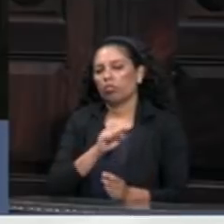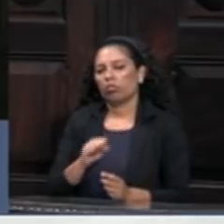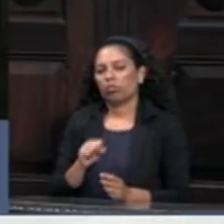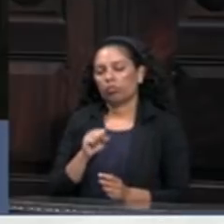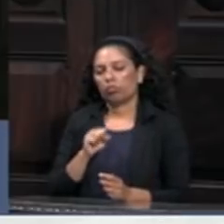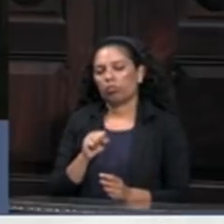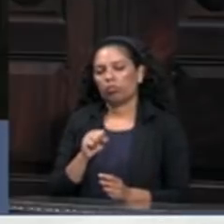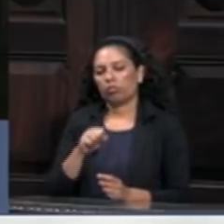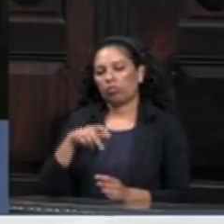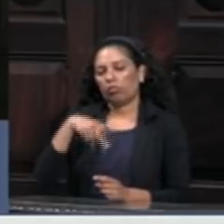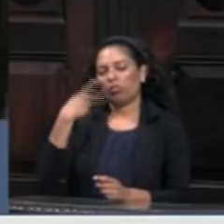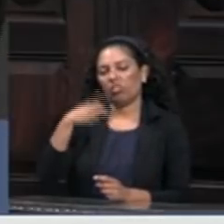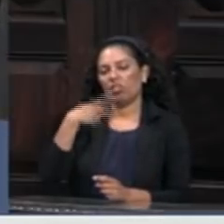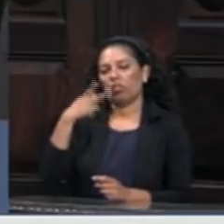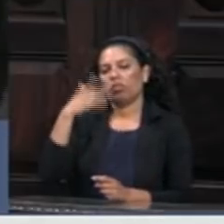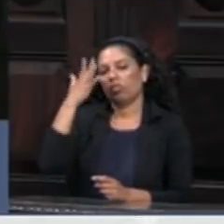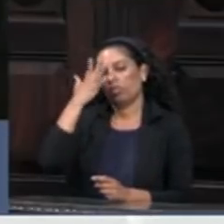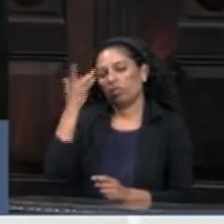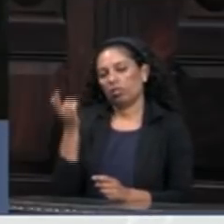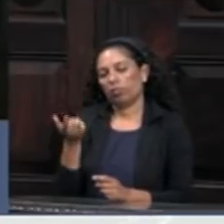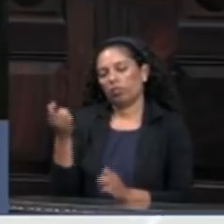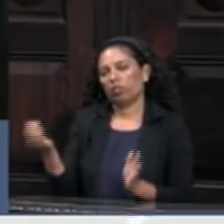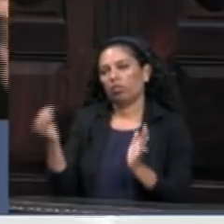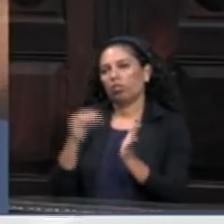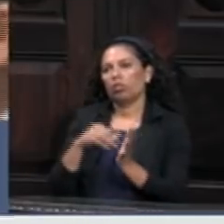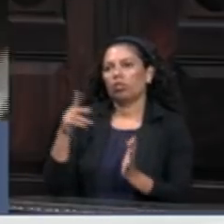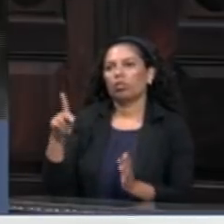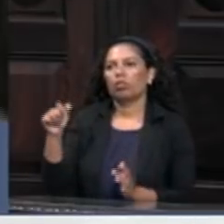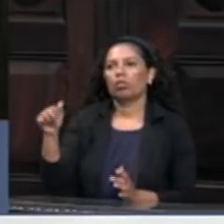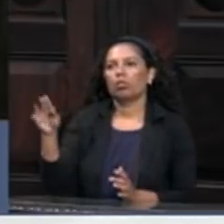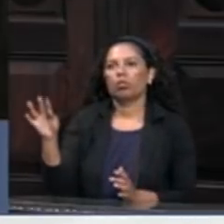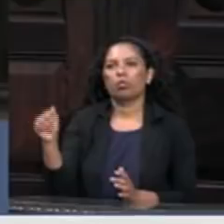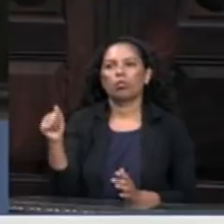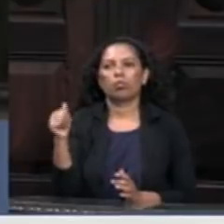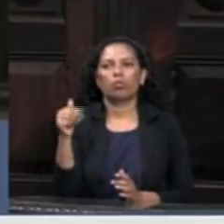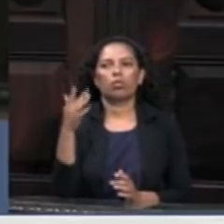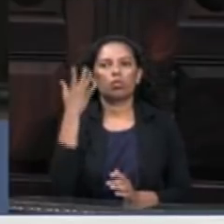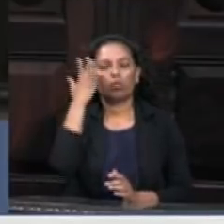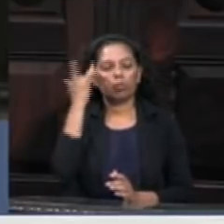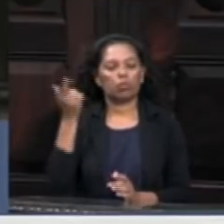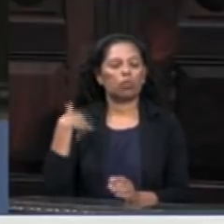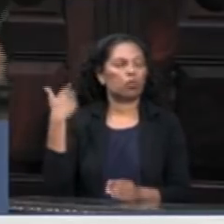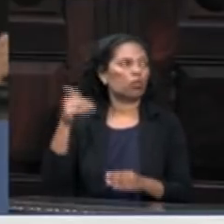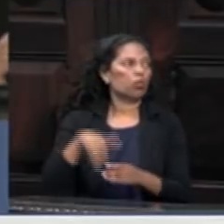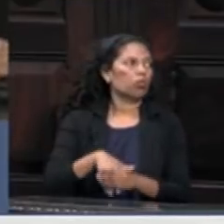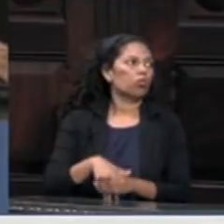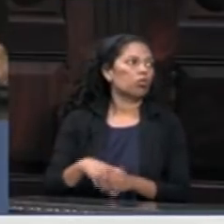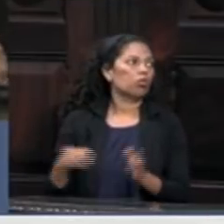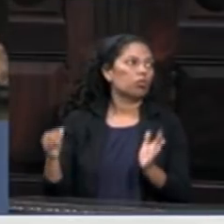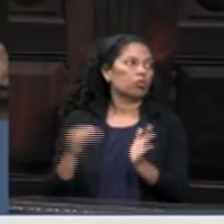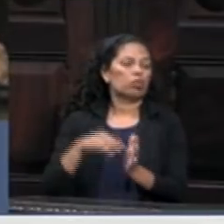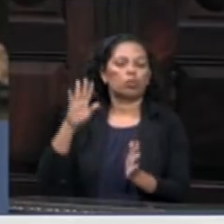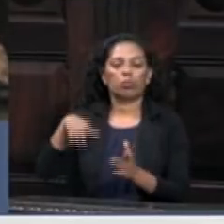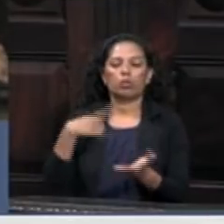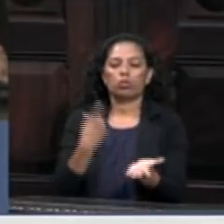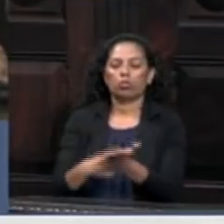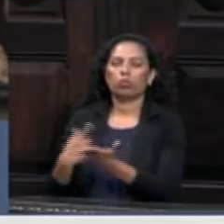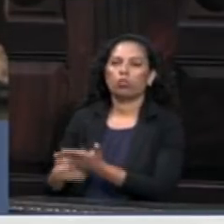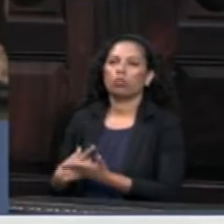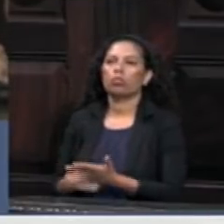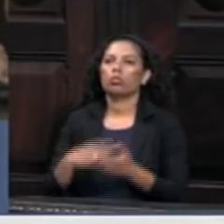amanhã incluir na pauta. Eu vou votar a inclusão, mas eu preciso ter o acordo do plenário.